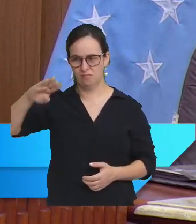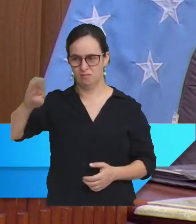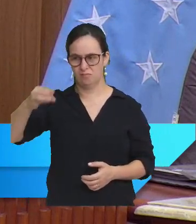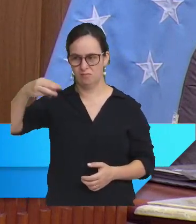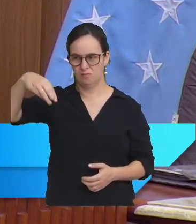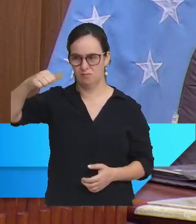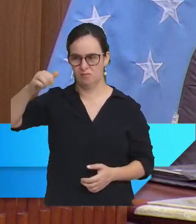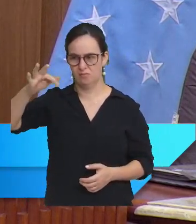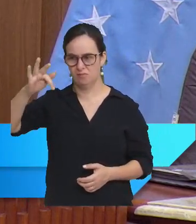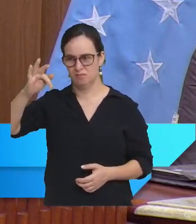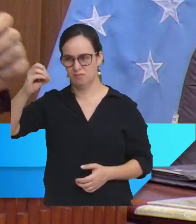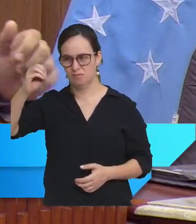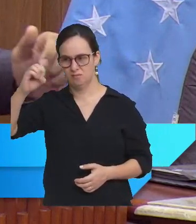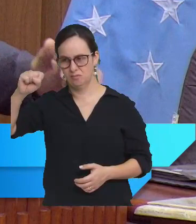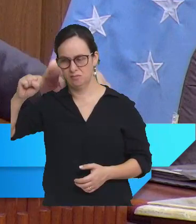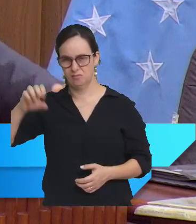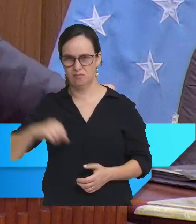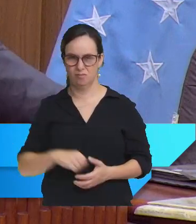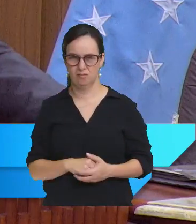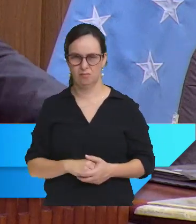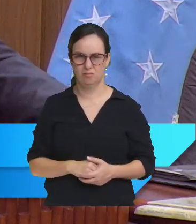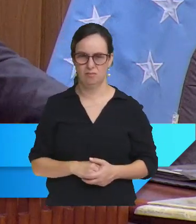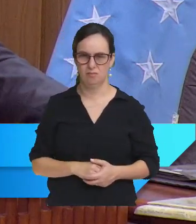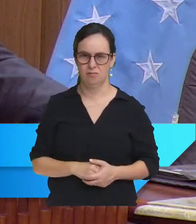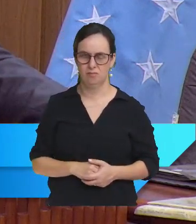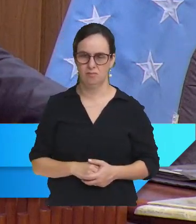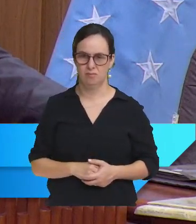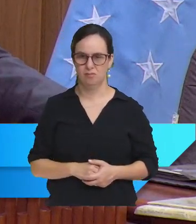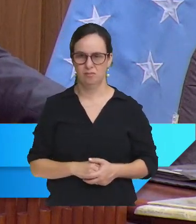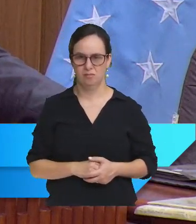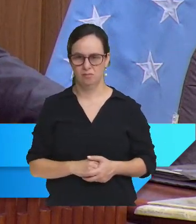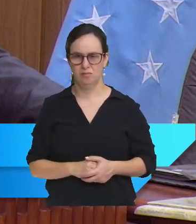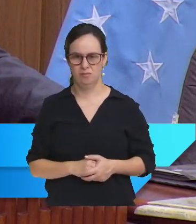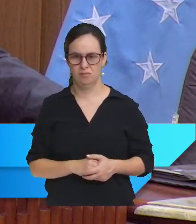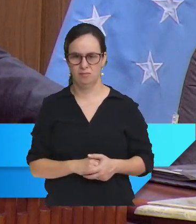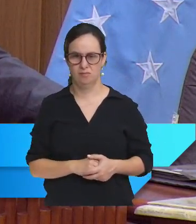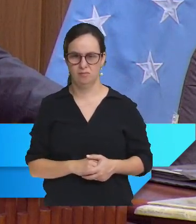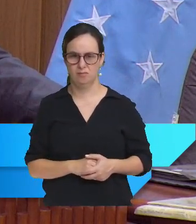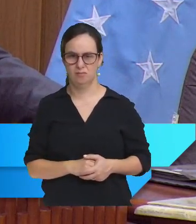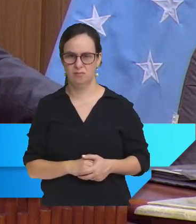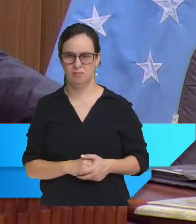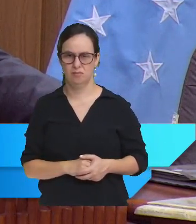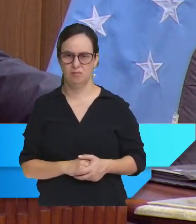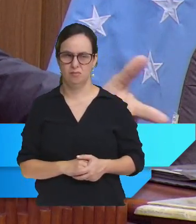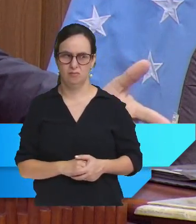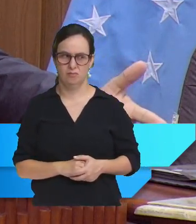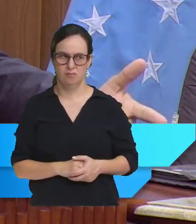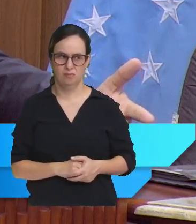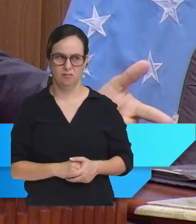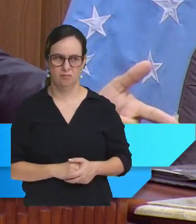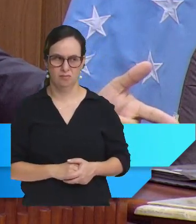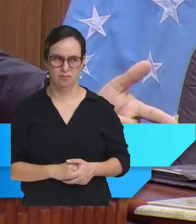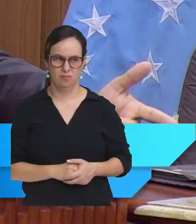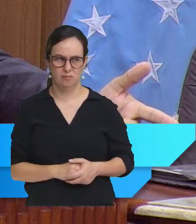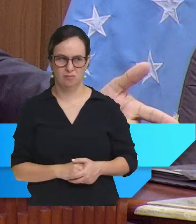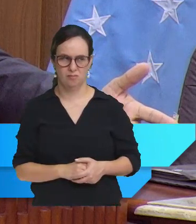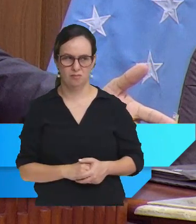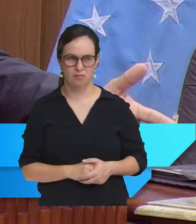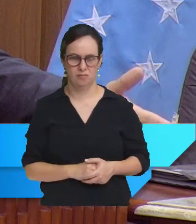vereador do Brinquinho, o Salsicha, enfim. Como eles dizem, a urna ia dar um